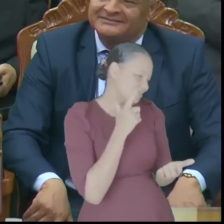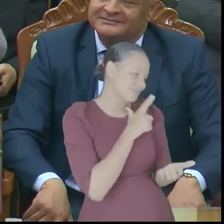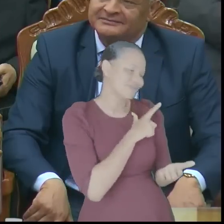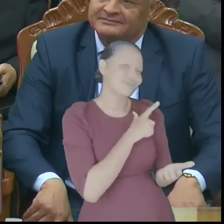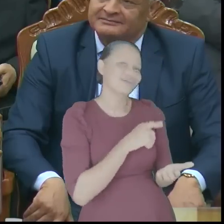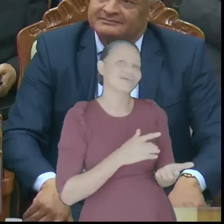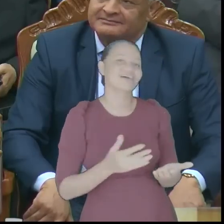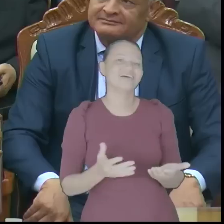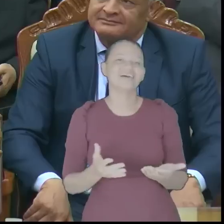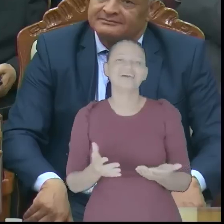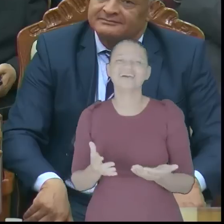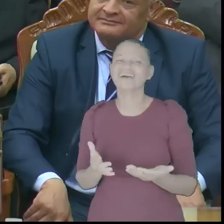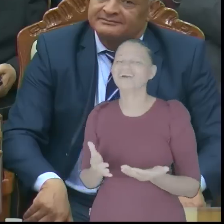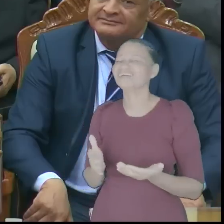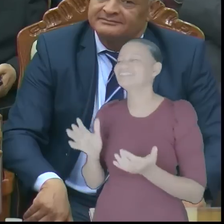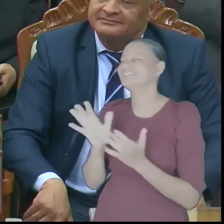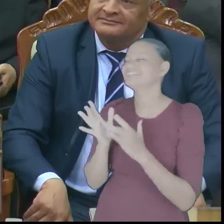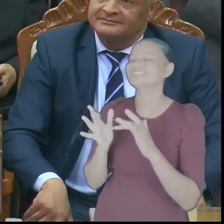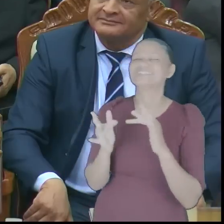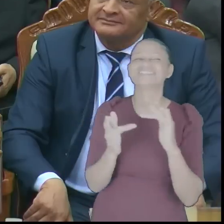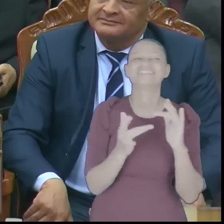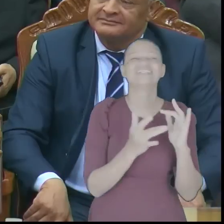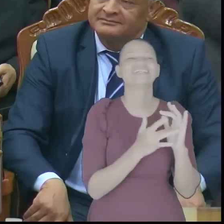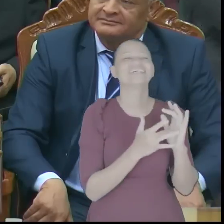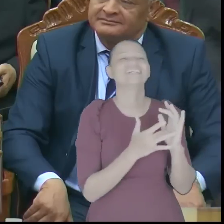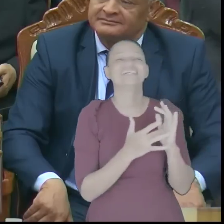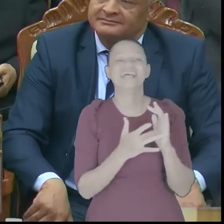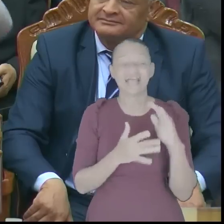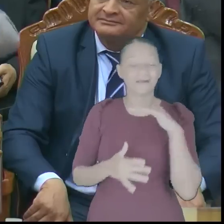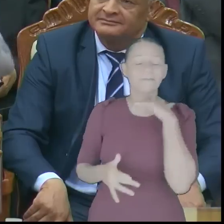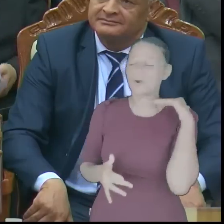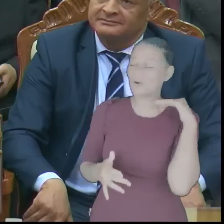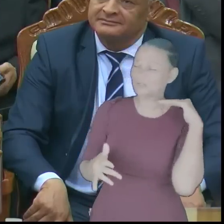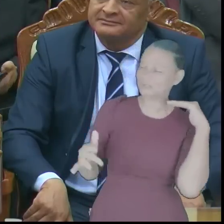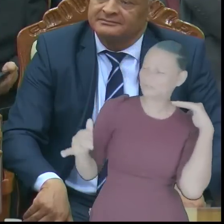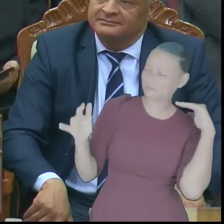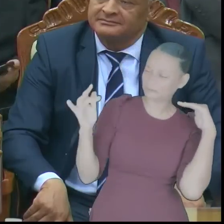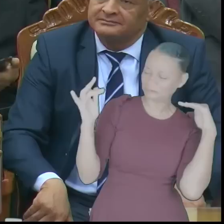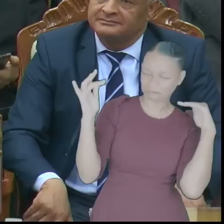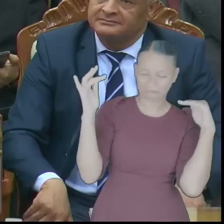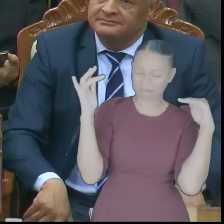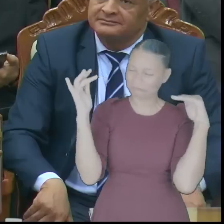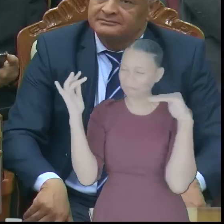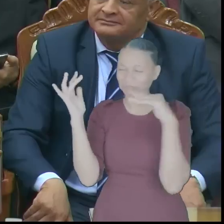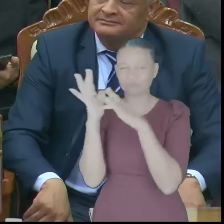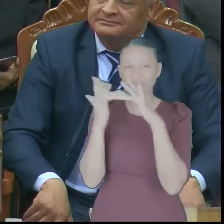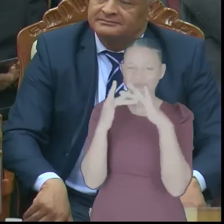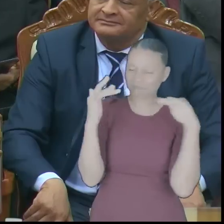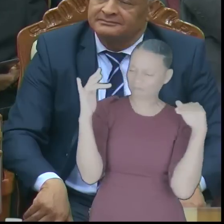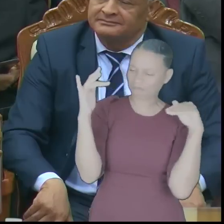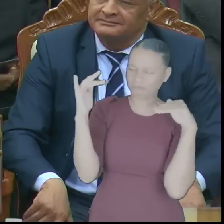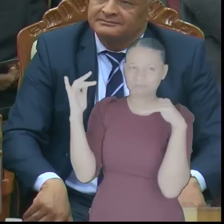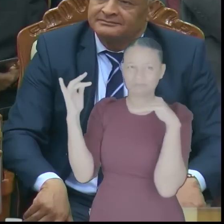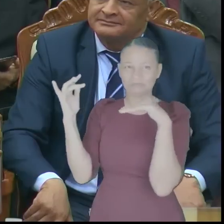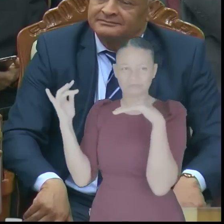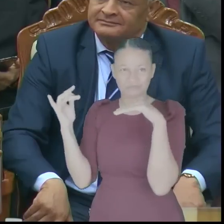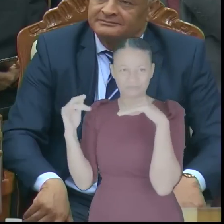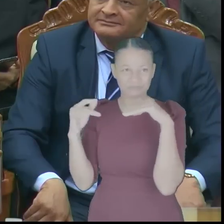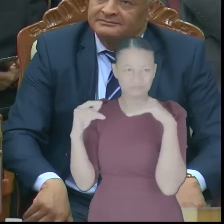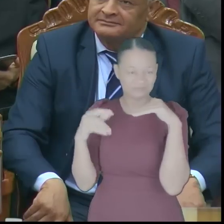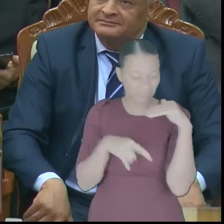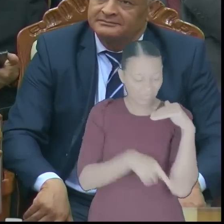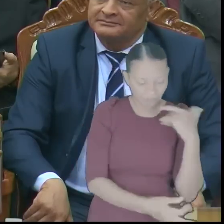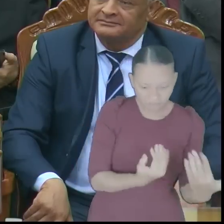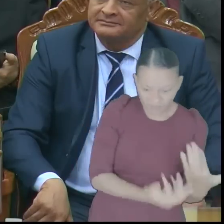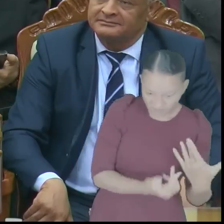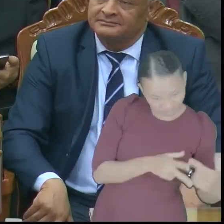A morte está olhando para Jesus na cruz e dizendo: não cabe, não vai dar certo. Mas o inferno está dizendo: mas você vai ter que